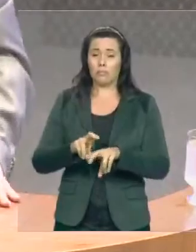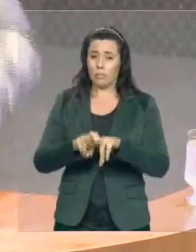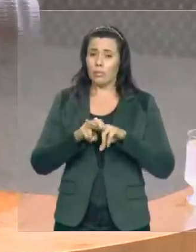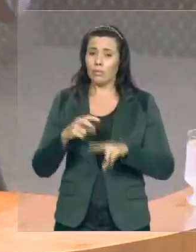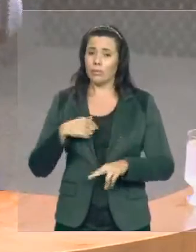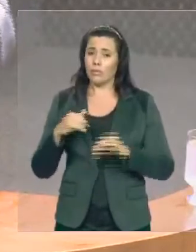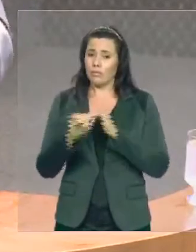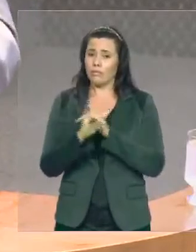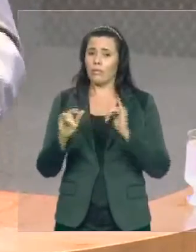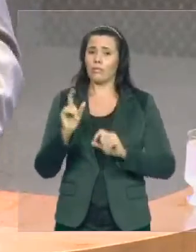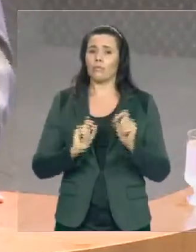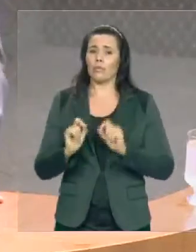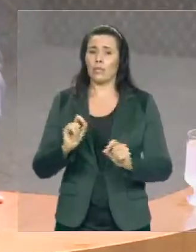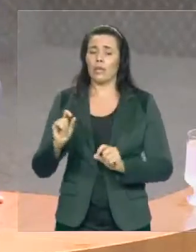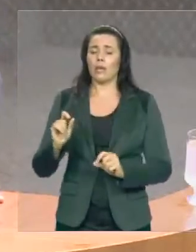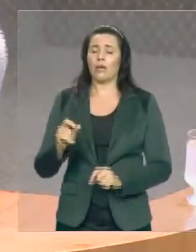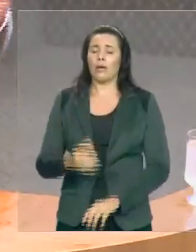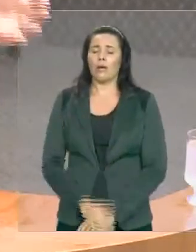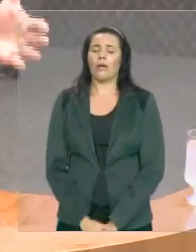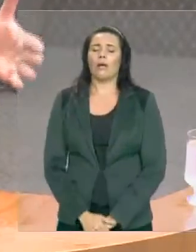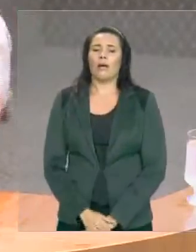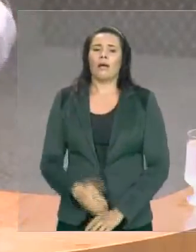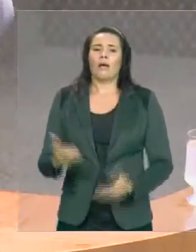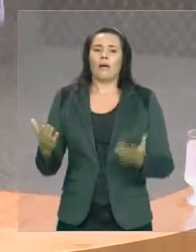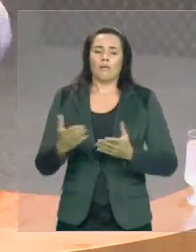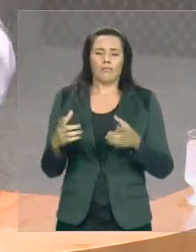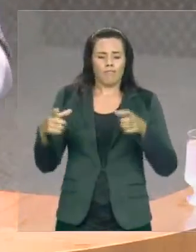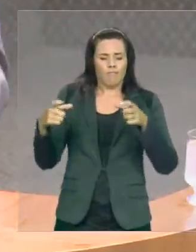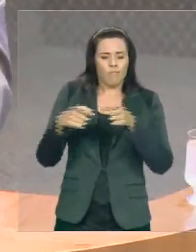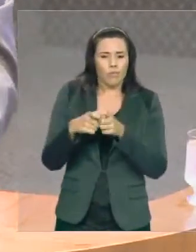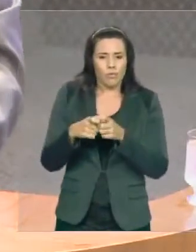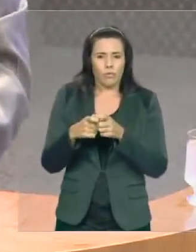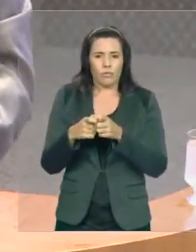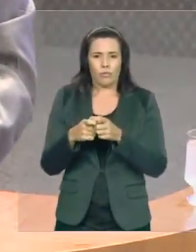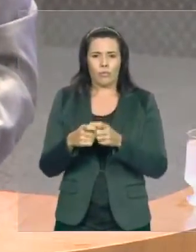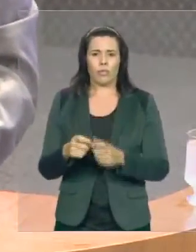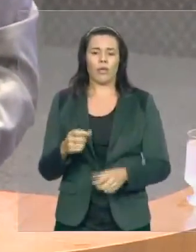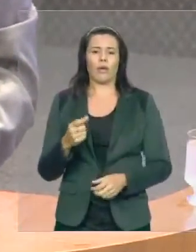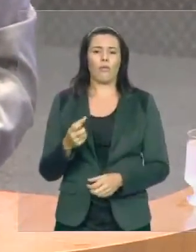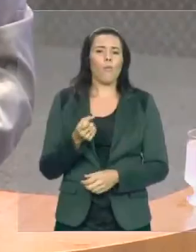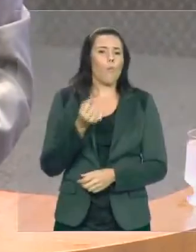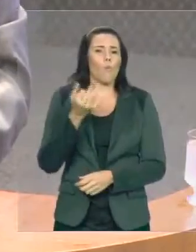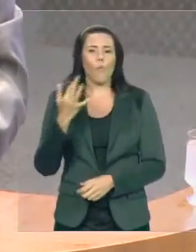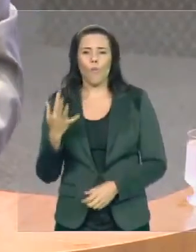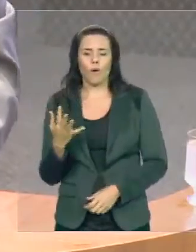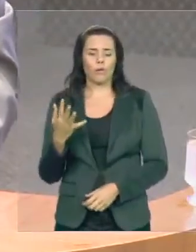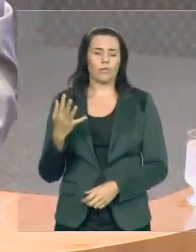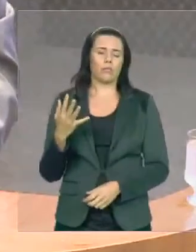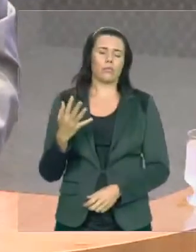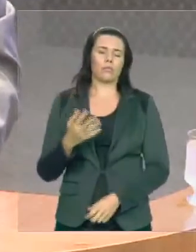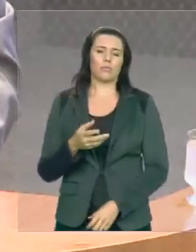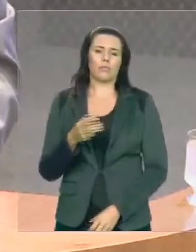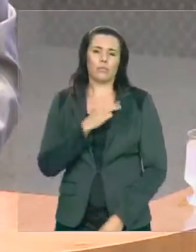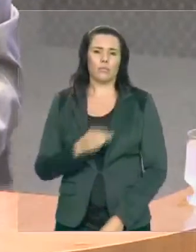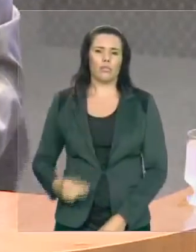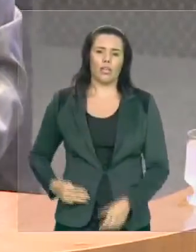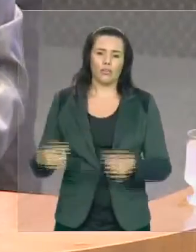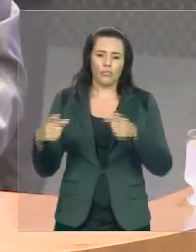politicamente, diminuindo o número de ministérios. E o CGU continua existindo, e a gente espera que ele trabalhe ainda com mais